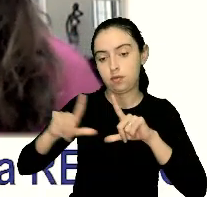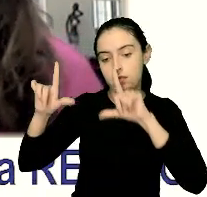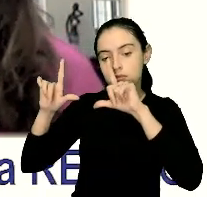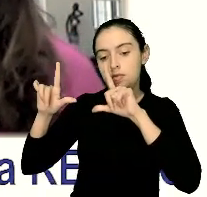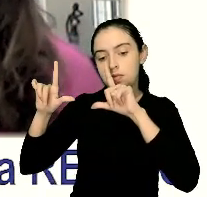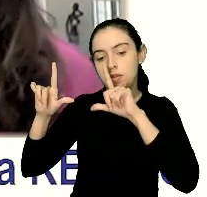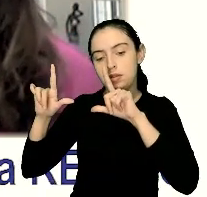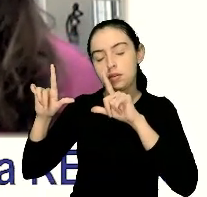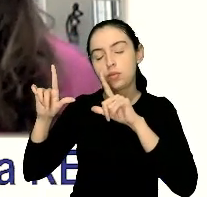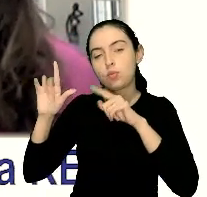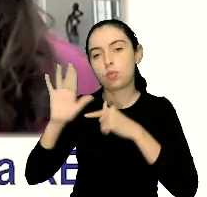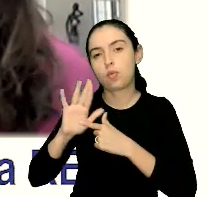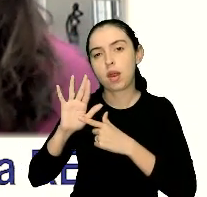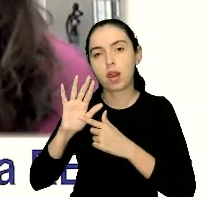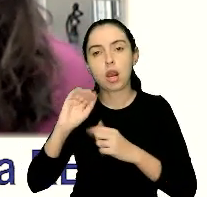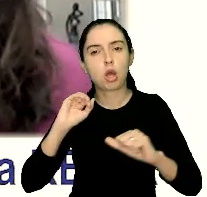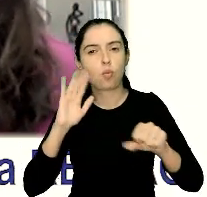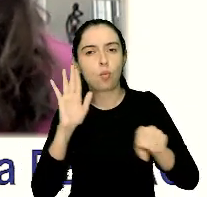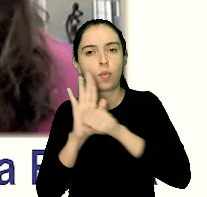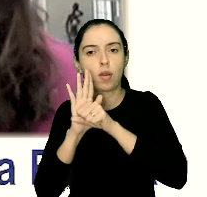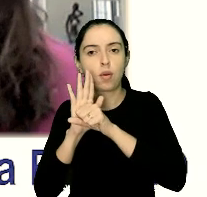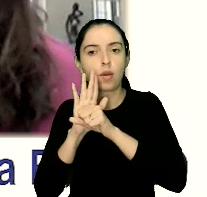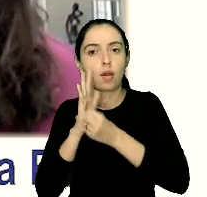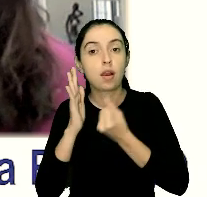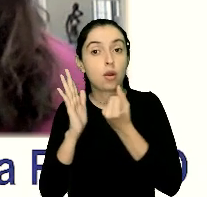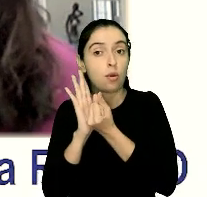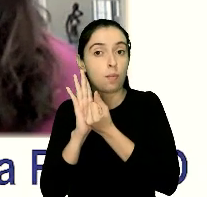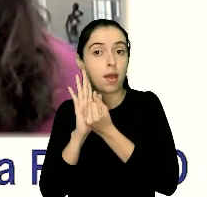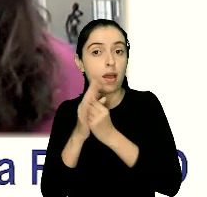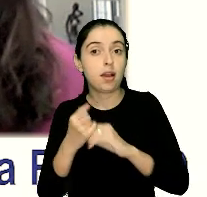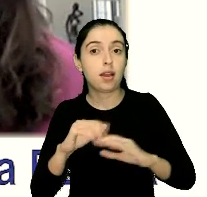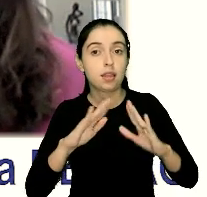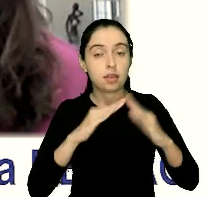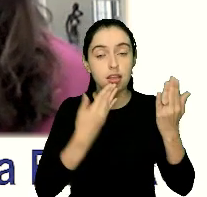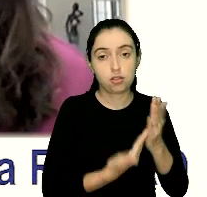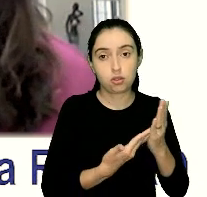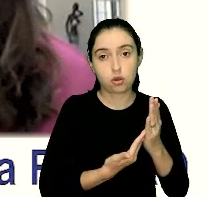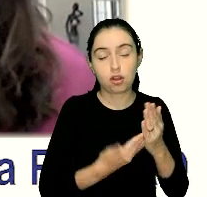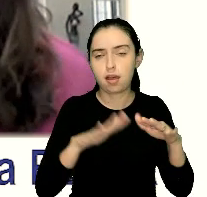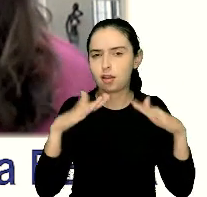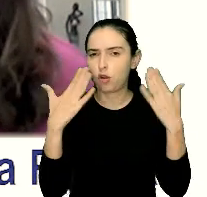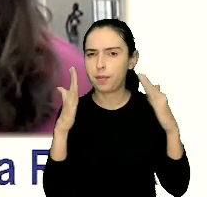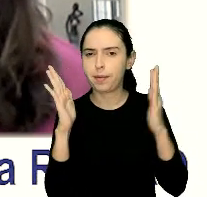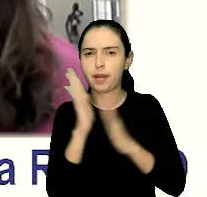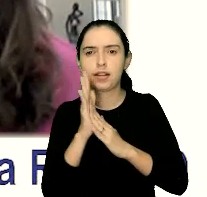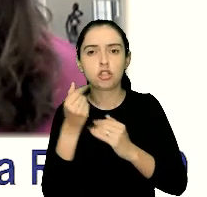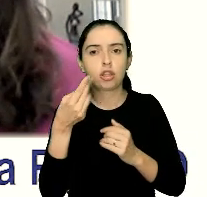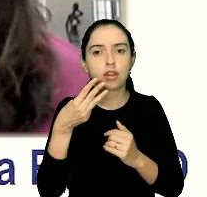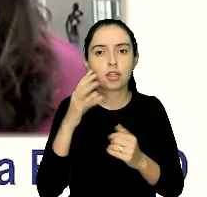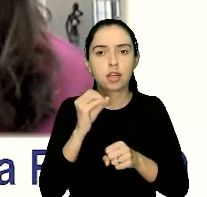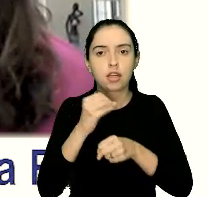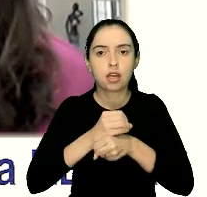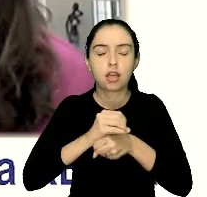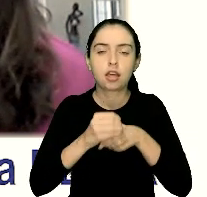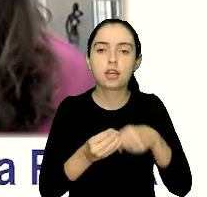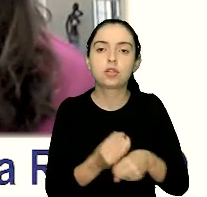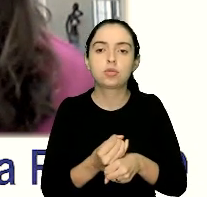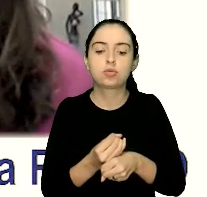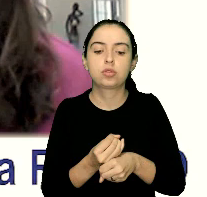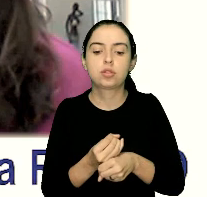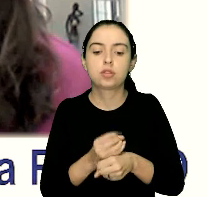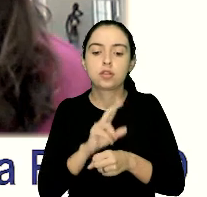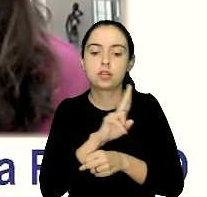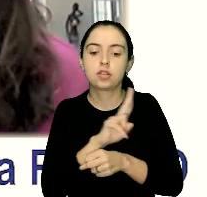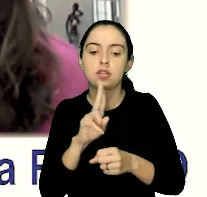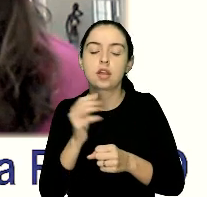nossa escola, mas o logo comemorativo dos 30 anos, onde está escrito EMAG 30 anos, em